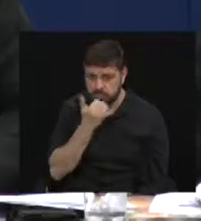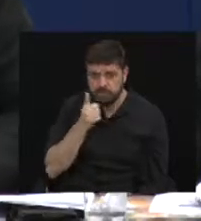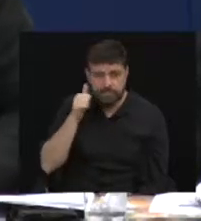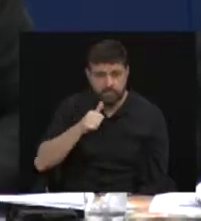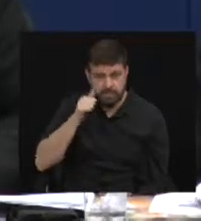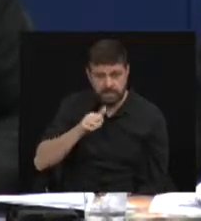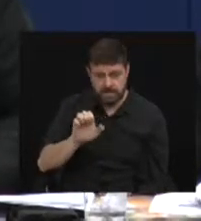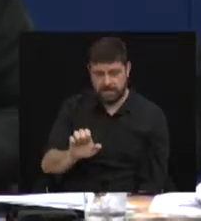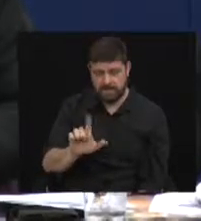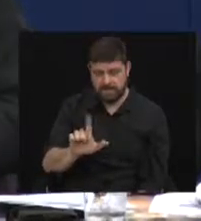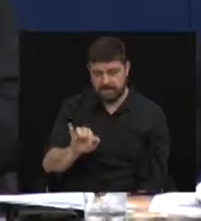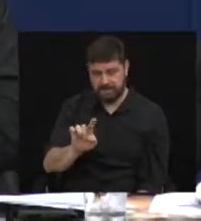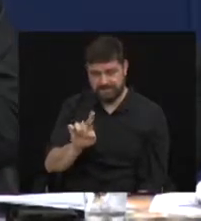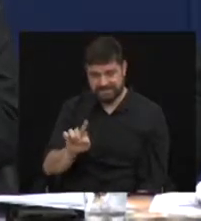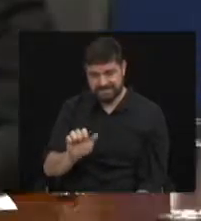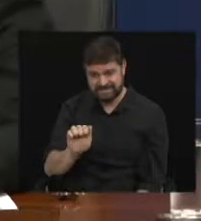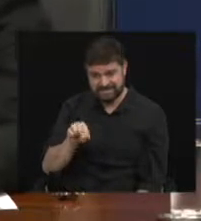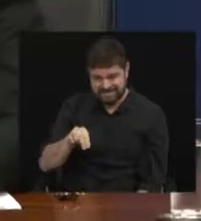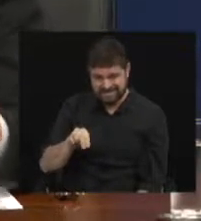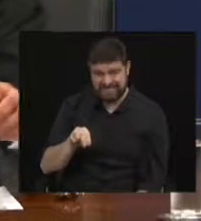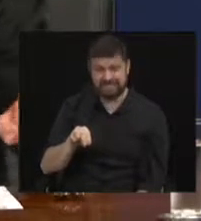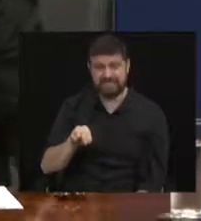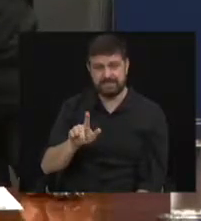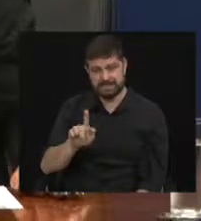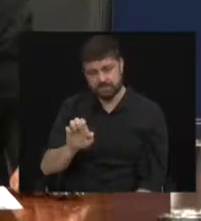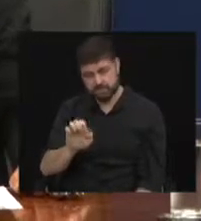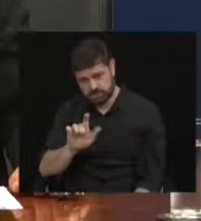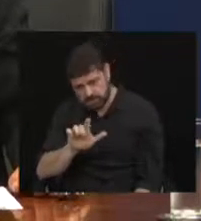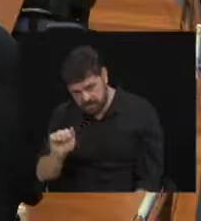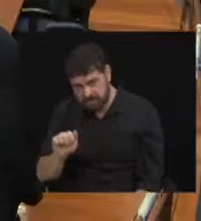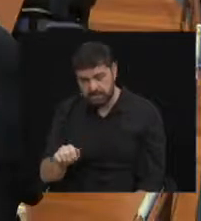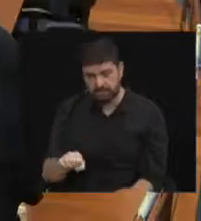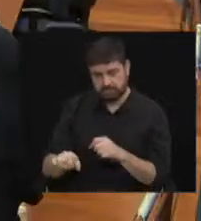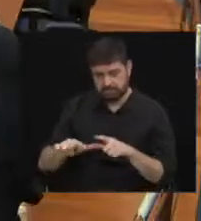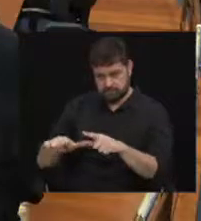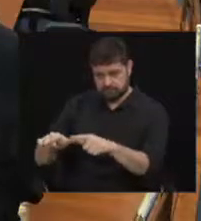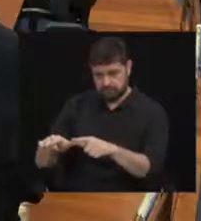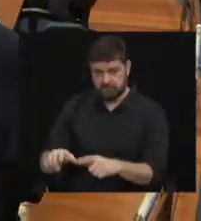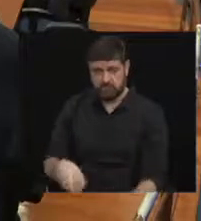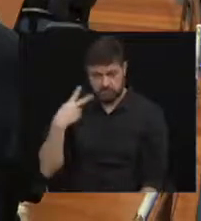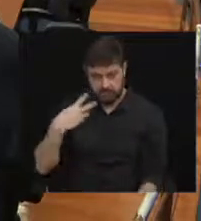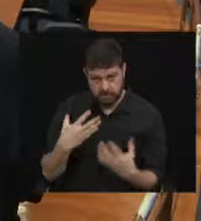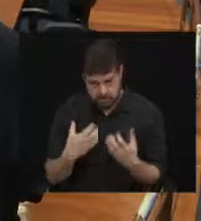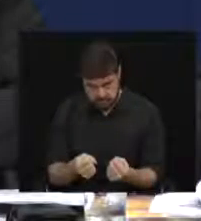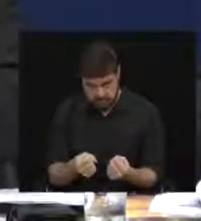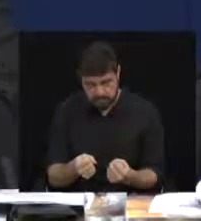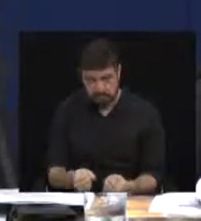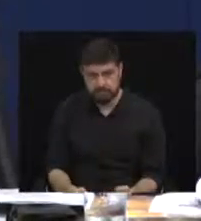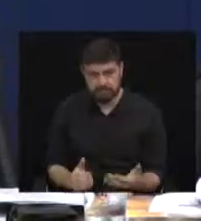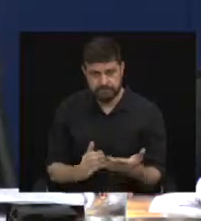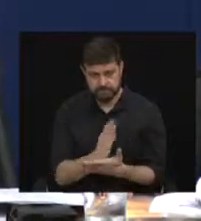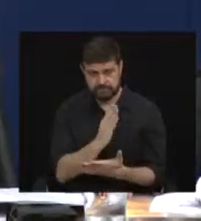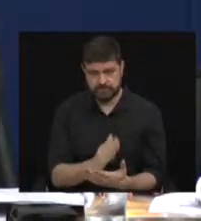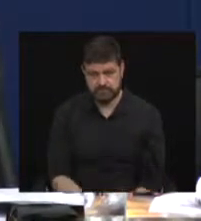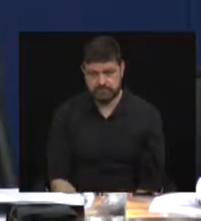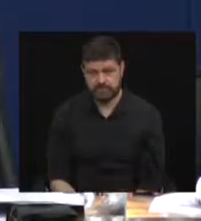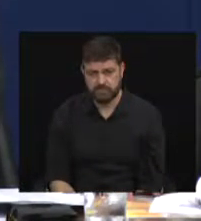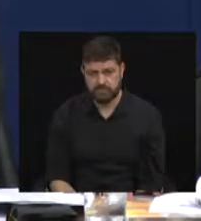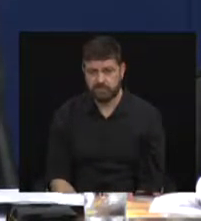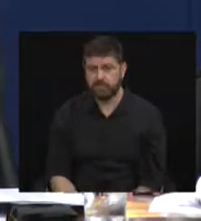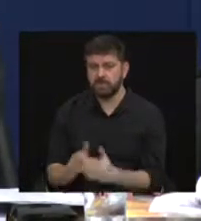no expediente sujeito à deliberação do plenário. Senhor presidente, requerimento de número 2036 do senhor Carlão do PT, requerendo tramitação em regime